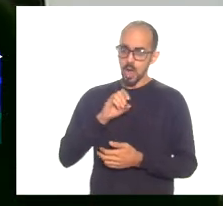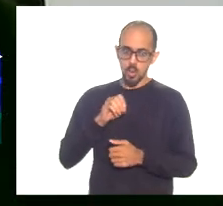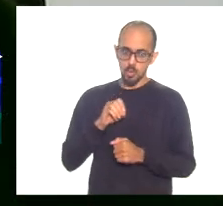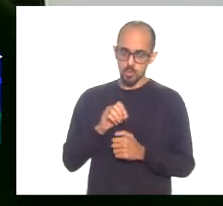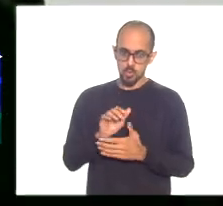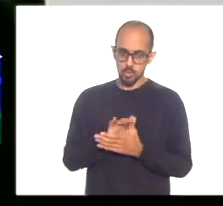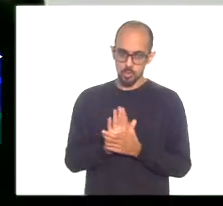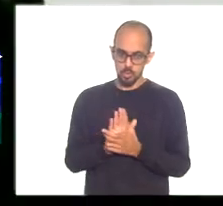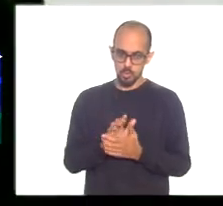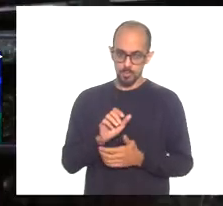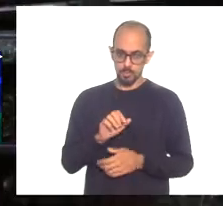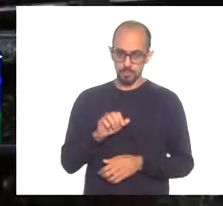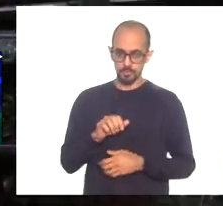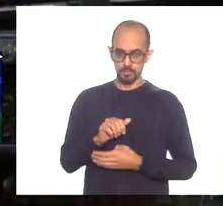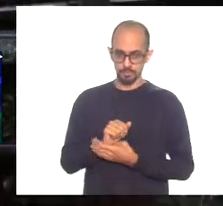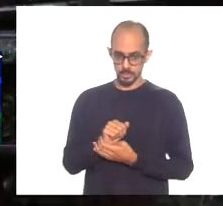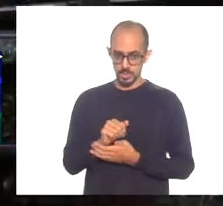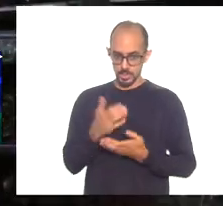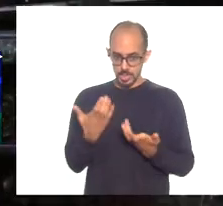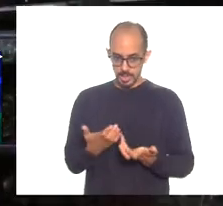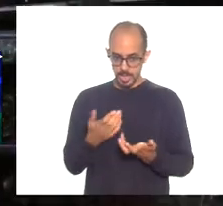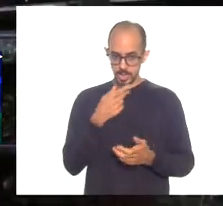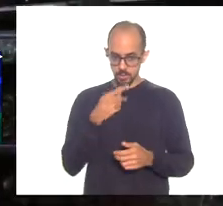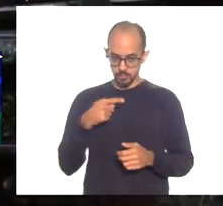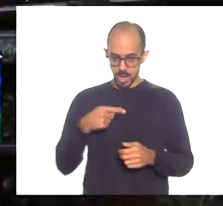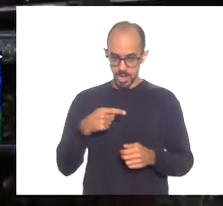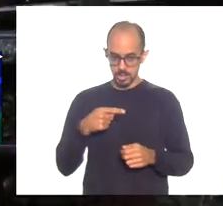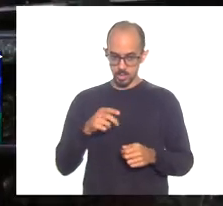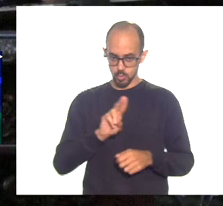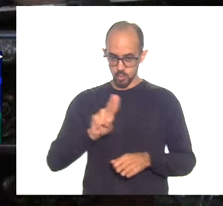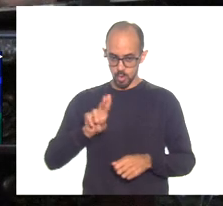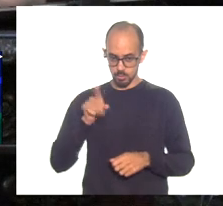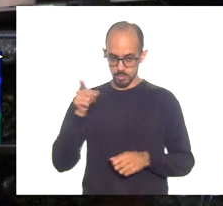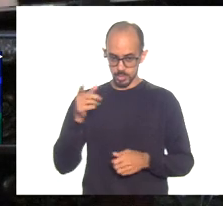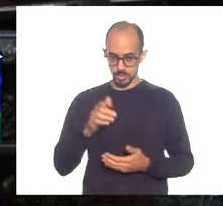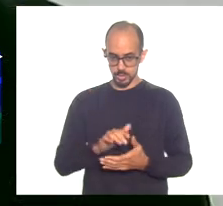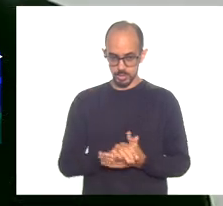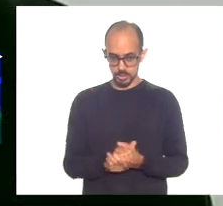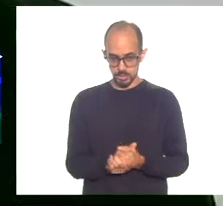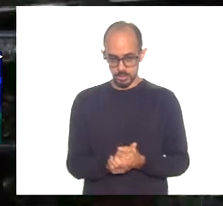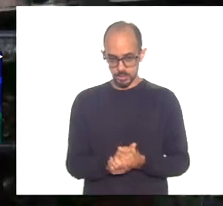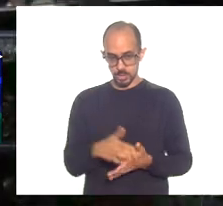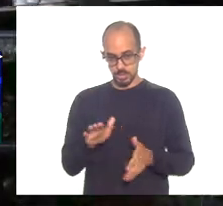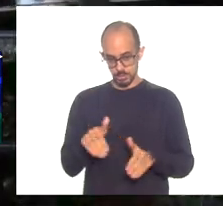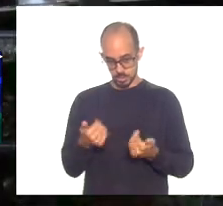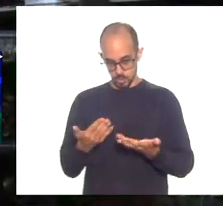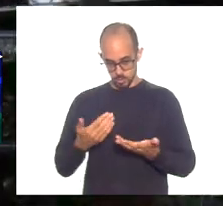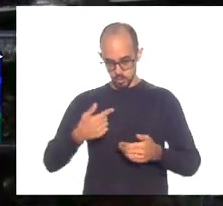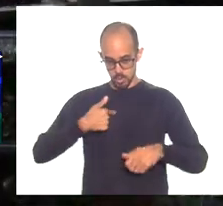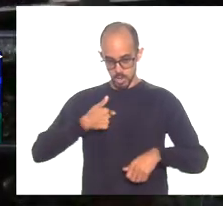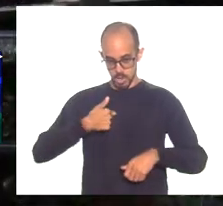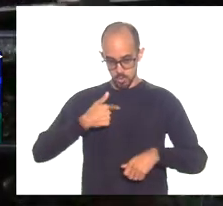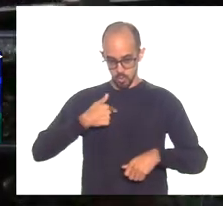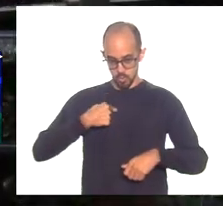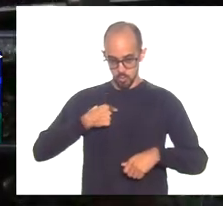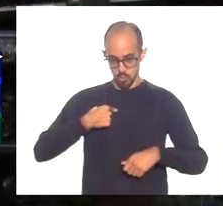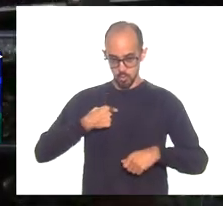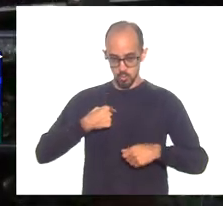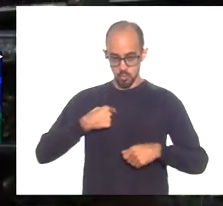ele não ameaçou você quer que eu dei o nome dele aqui eu vou eu eu